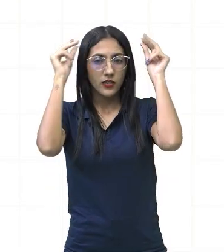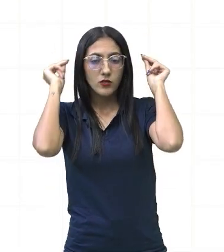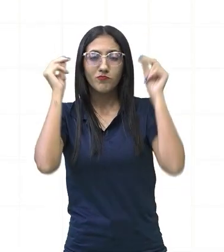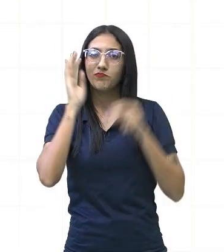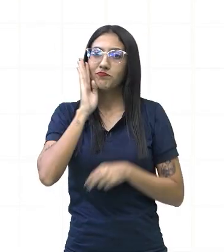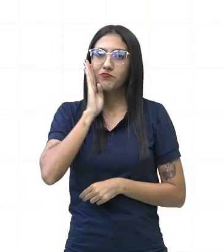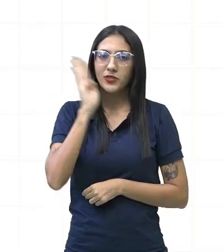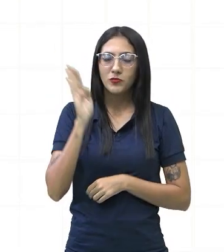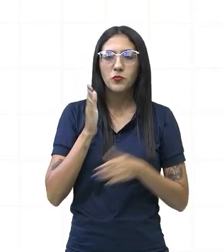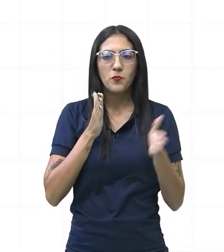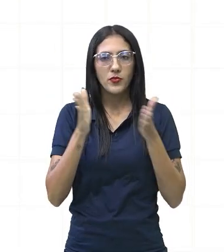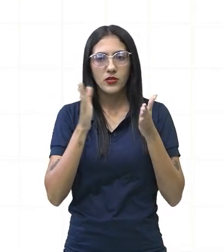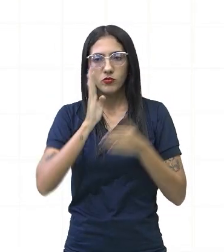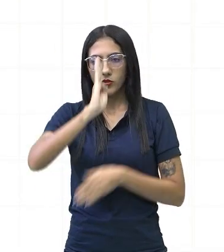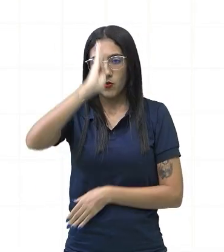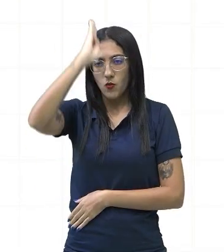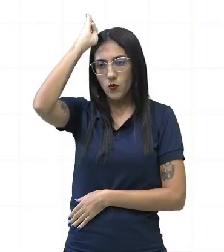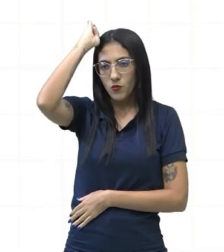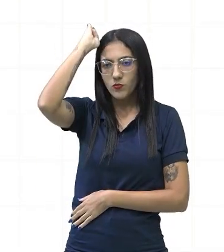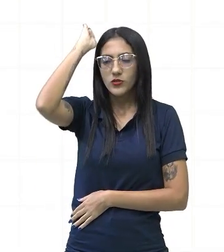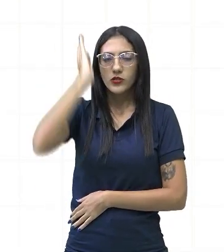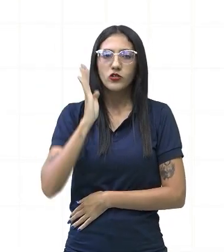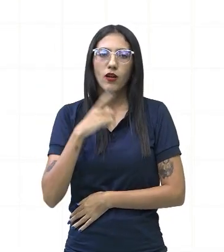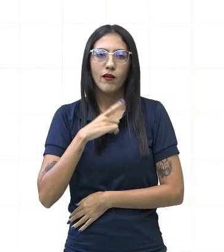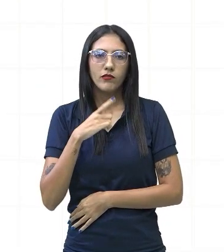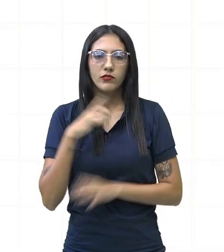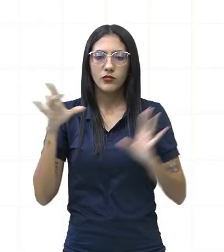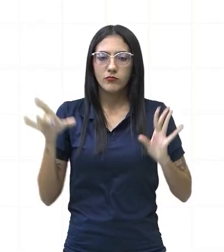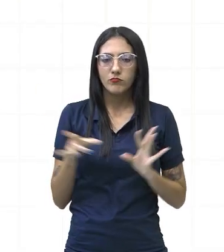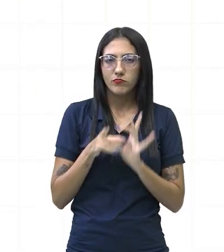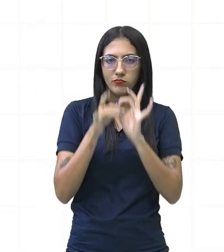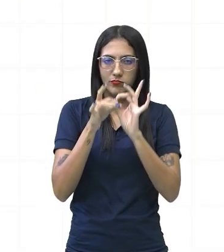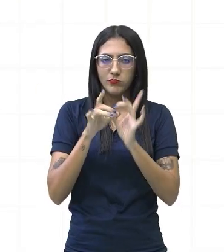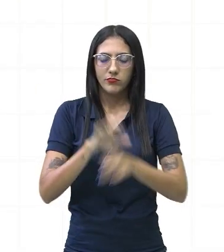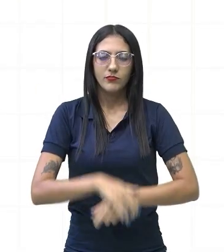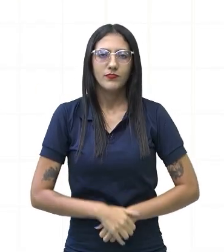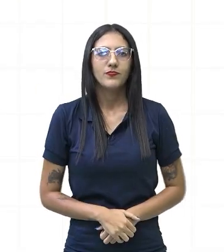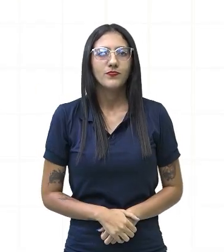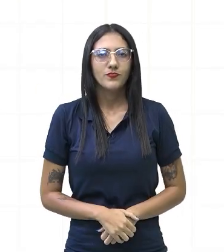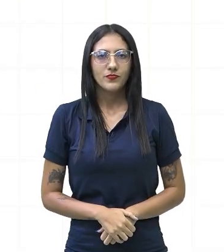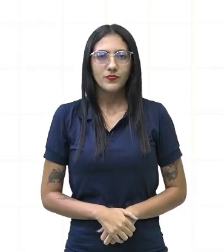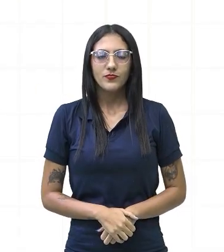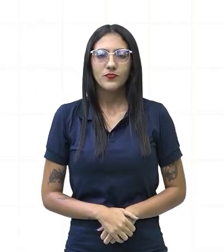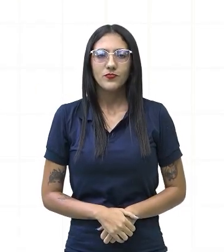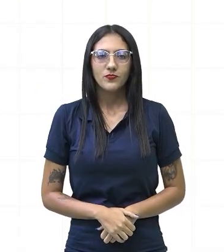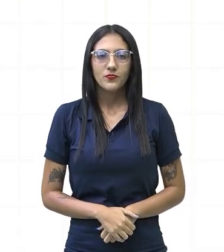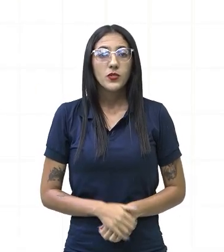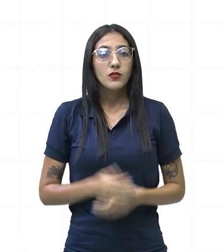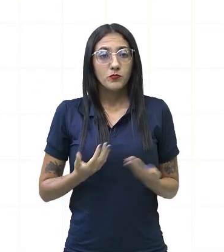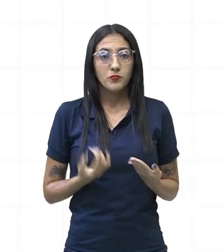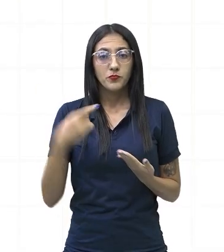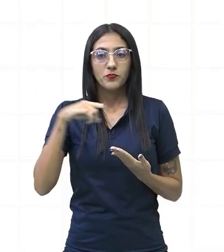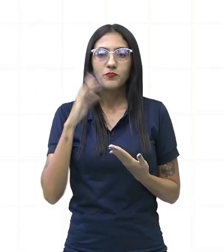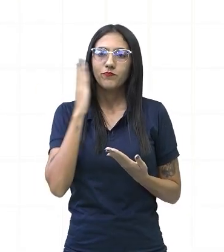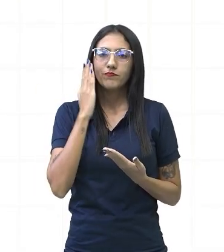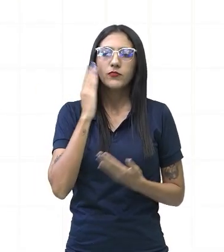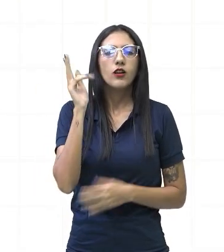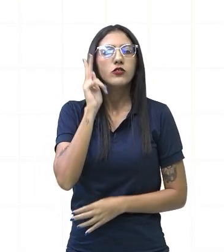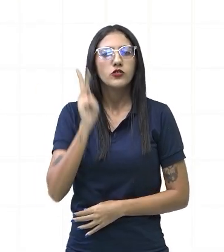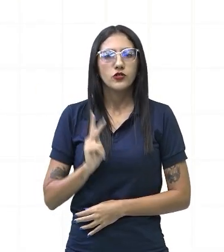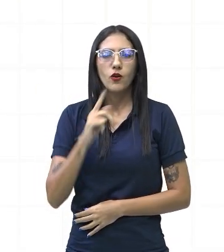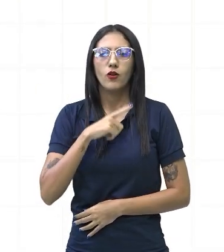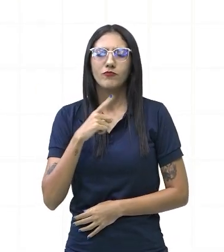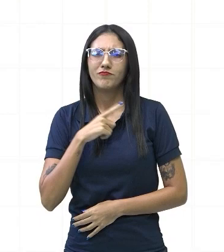Roma, né? Já quando tem essa fusão da cultura greco-romana, tá? Então, para vocês perceberem que a história, ela tem, então, essas